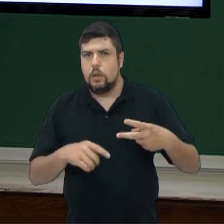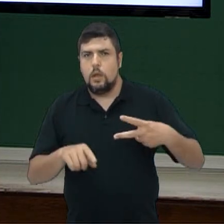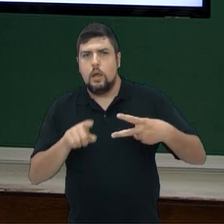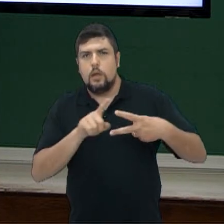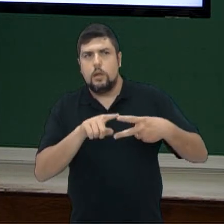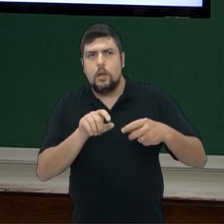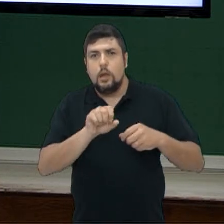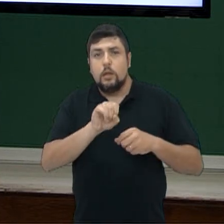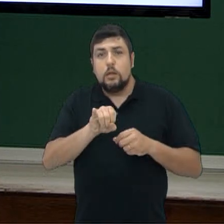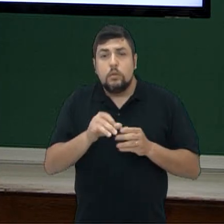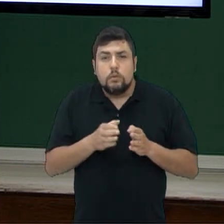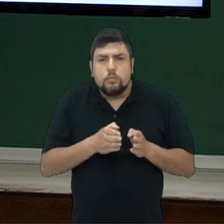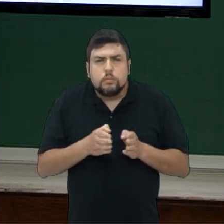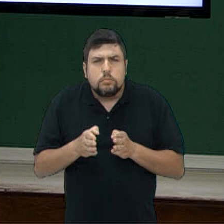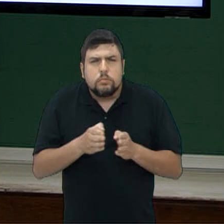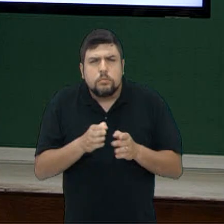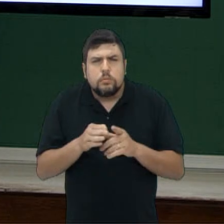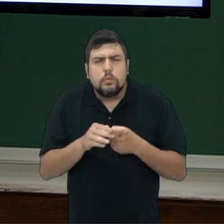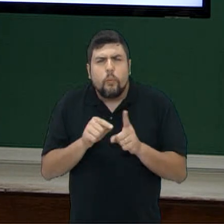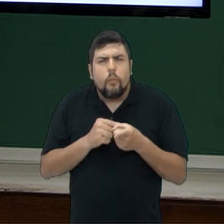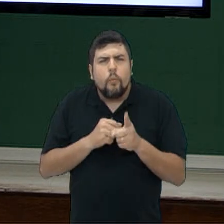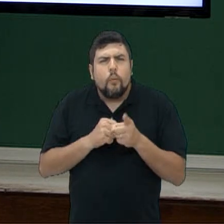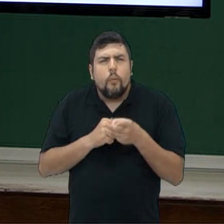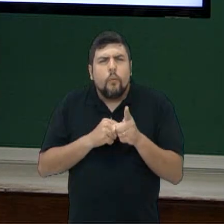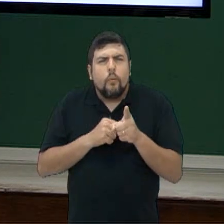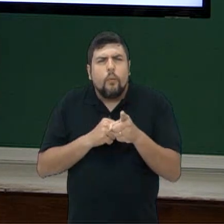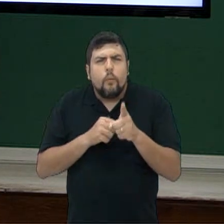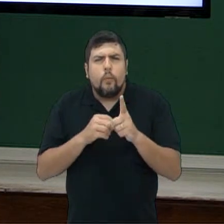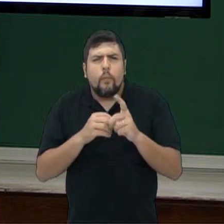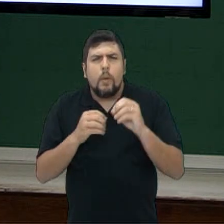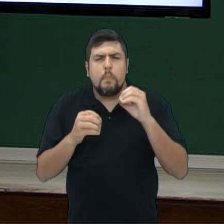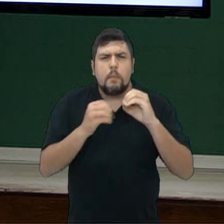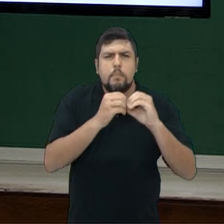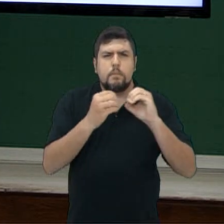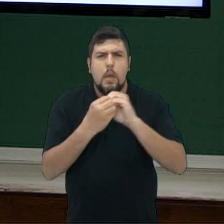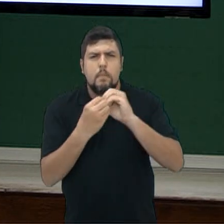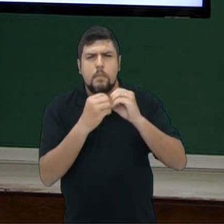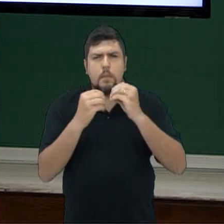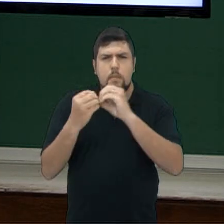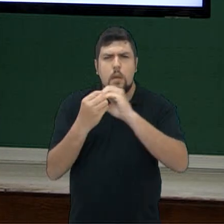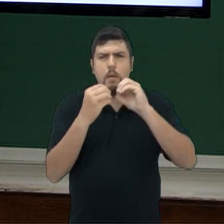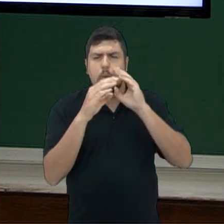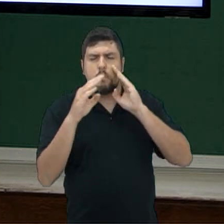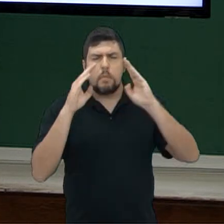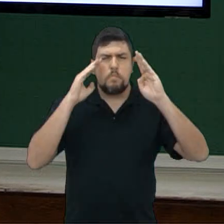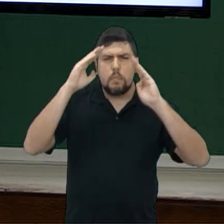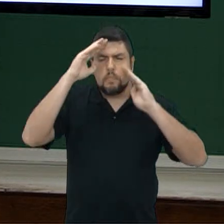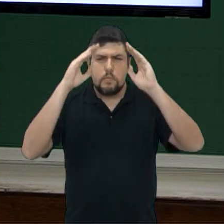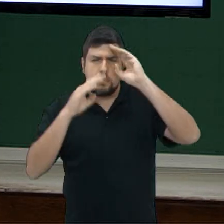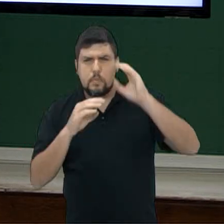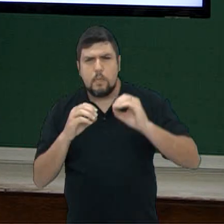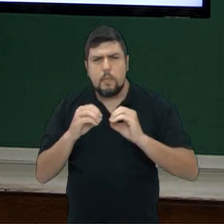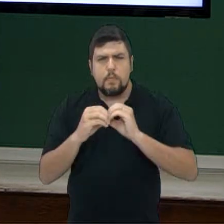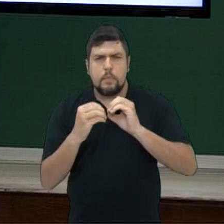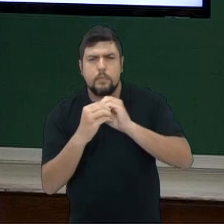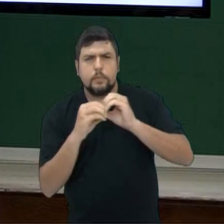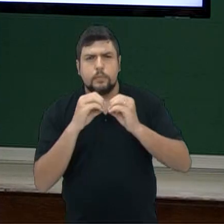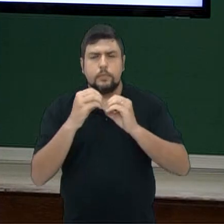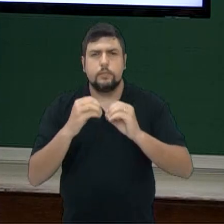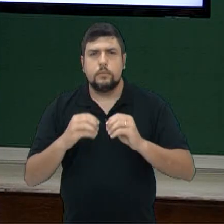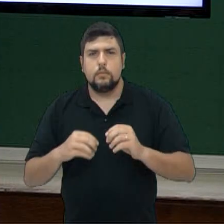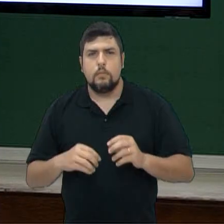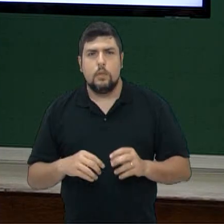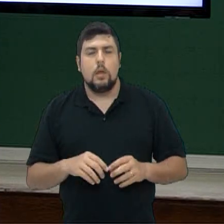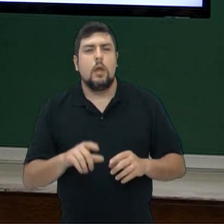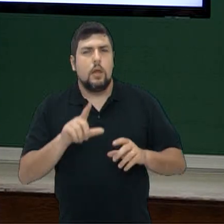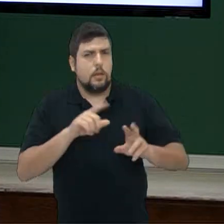se o caminho é longo, mais colisões acontecerão com os elétrons. Aqui, ó, eu pus aqui duas coisas, a letra R